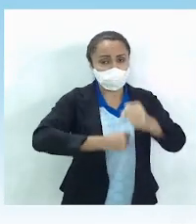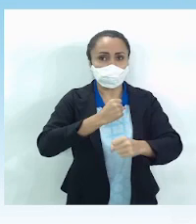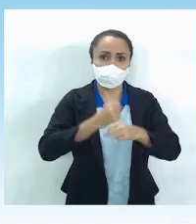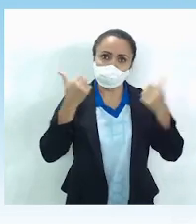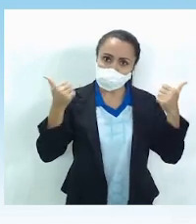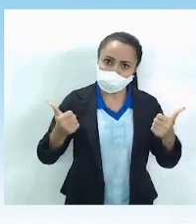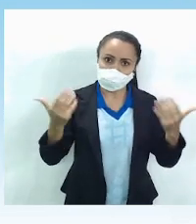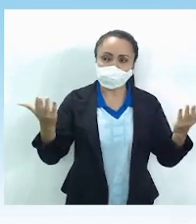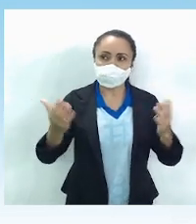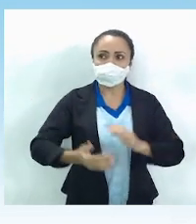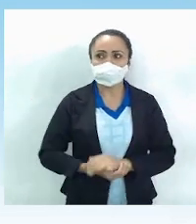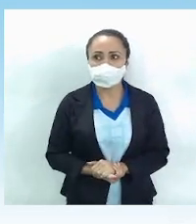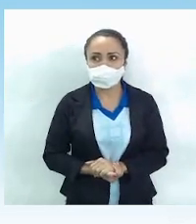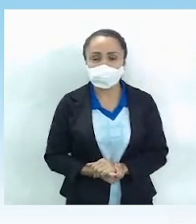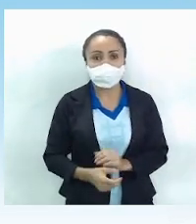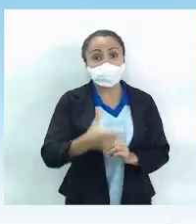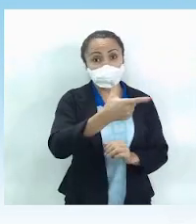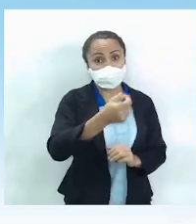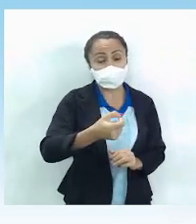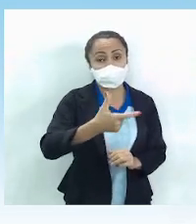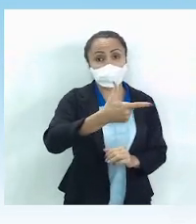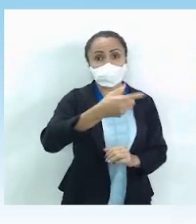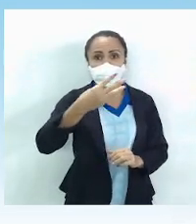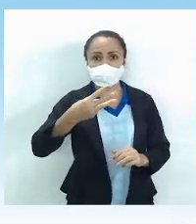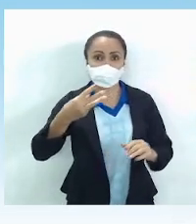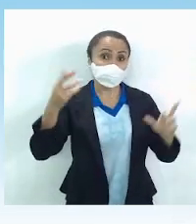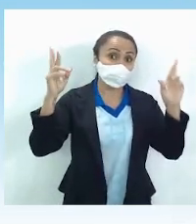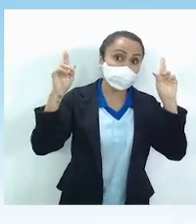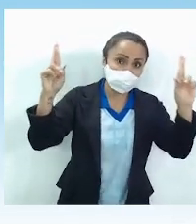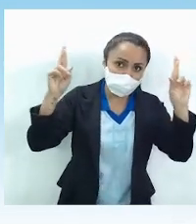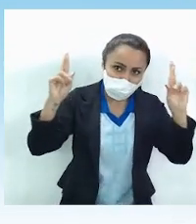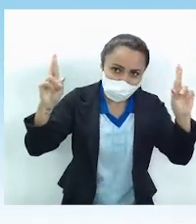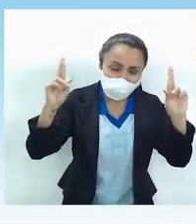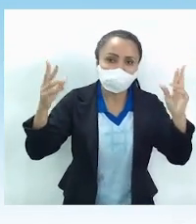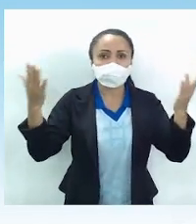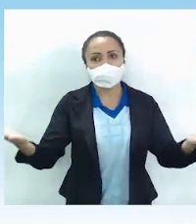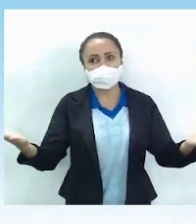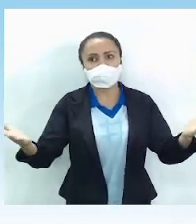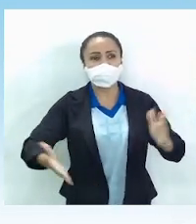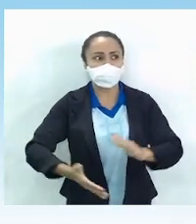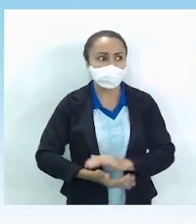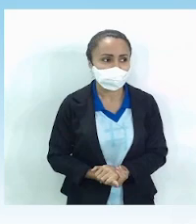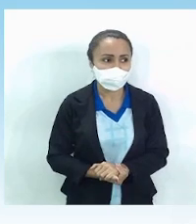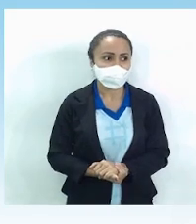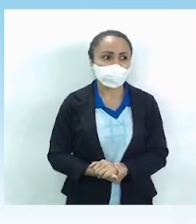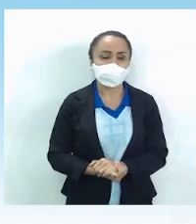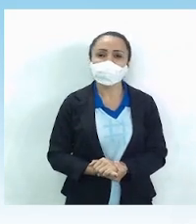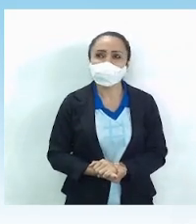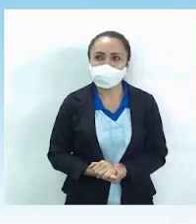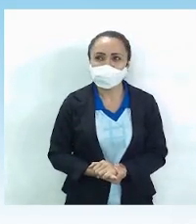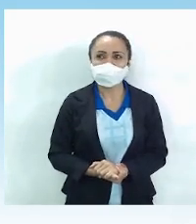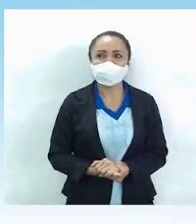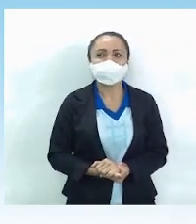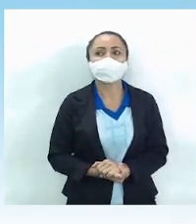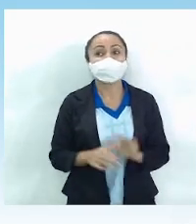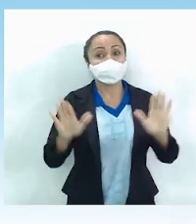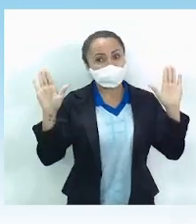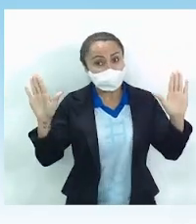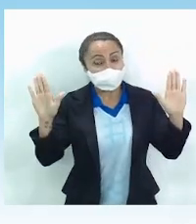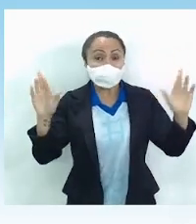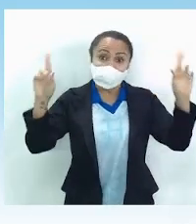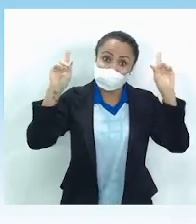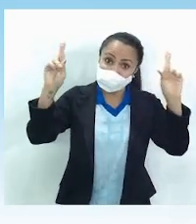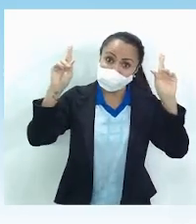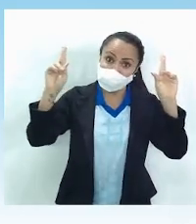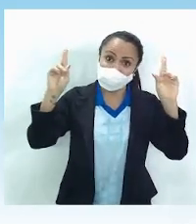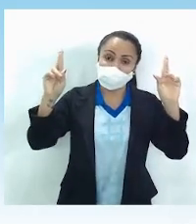né? Aliás, 2023 principalmente, ainda tem 2022 meio ruim. Vamos se ver, né? Vamos esperar que